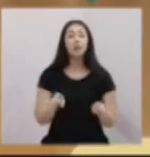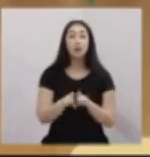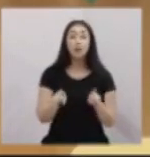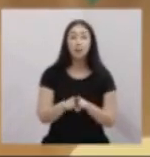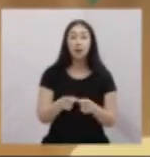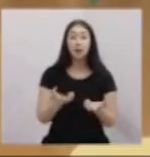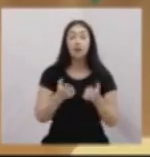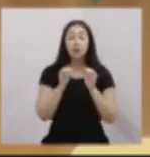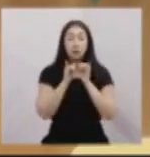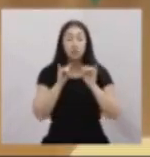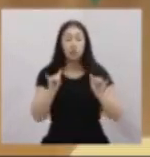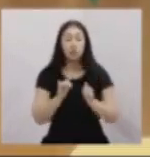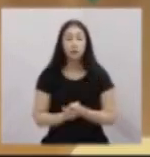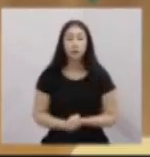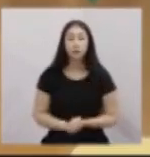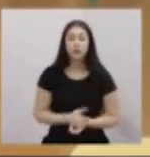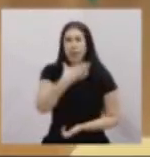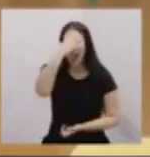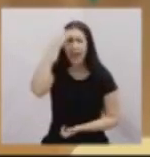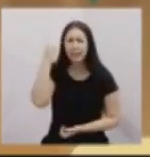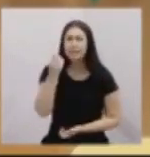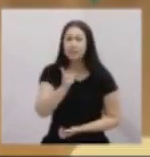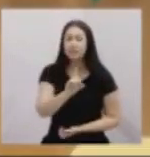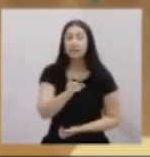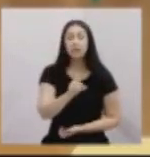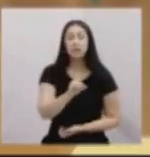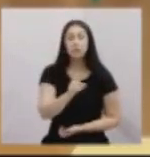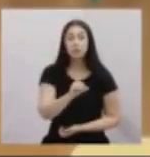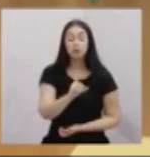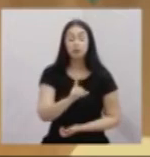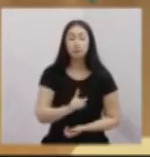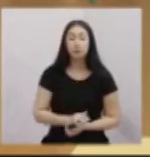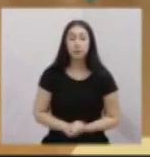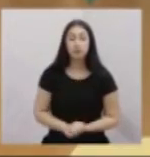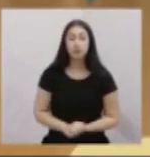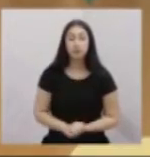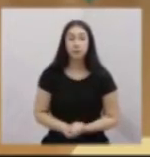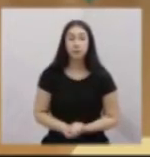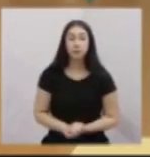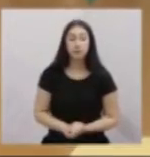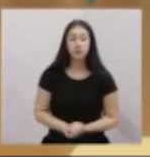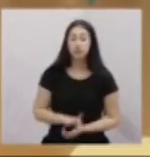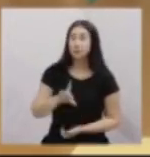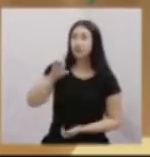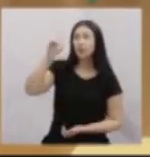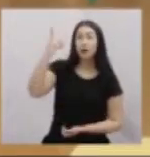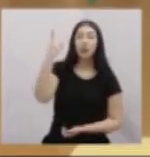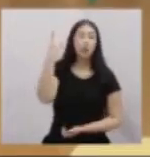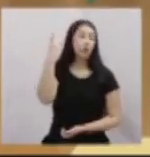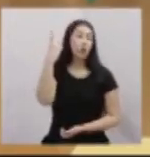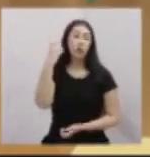você, nunca se esqueça que ele é o único que tem o